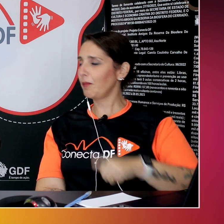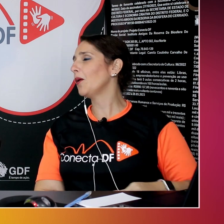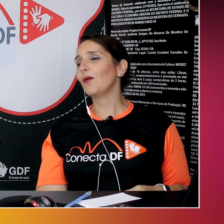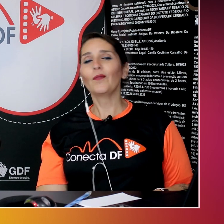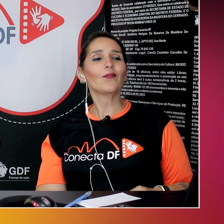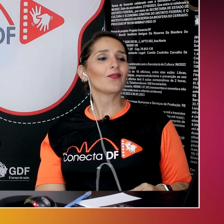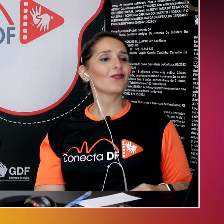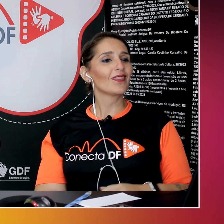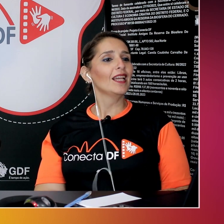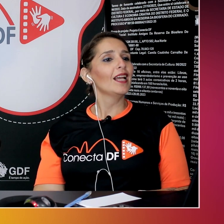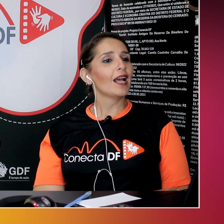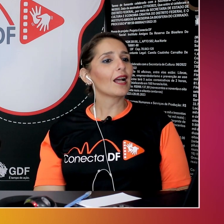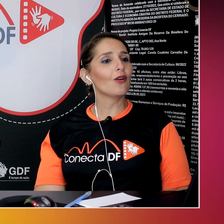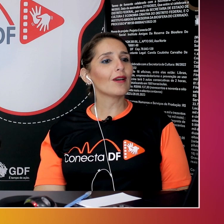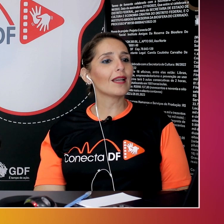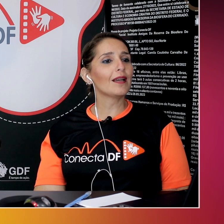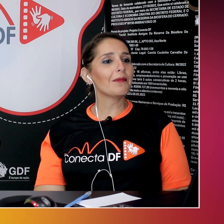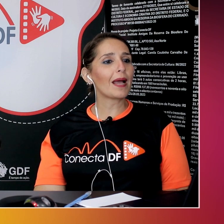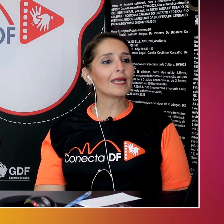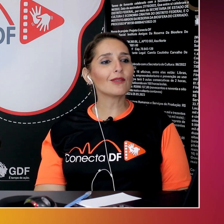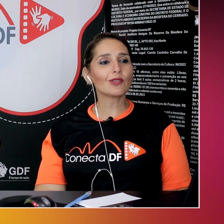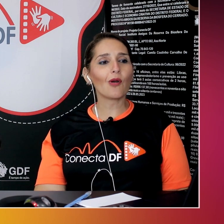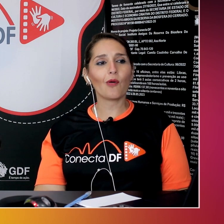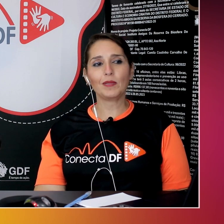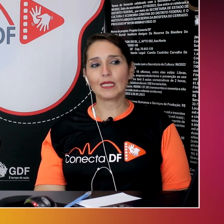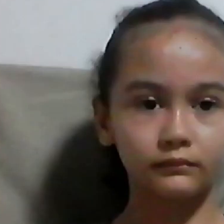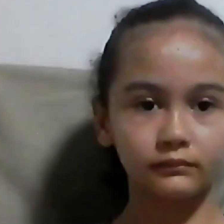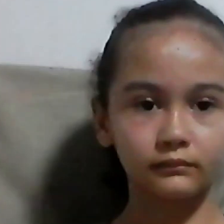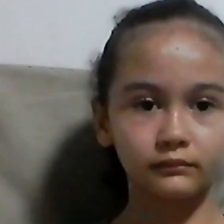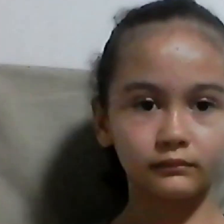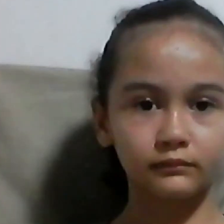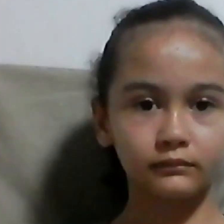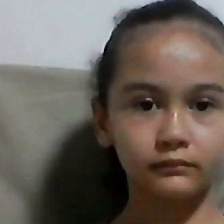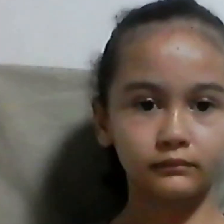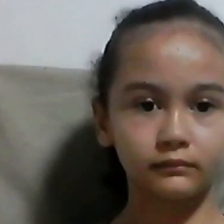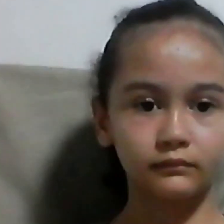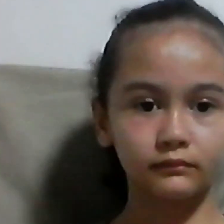Então, tá bom. Agora, Marquinhos Gomes.